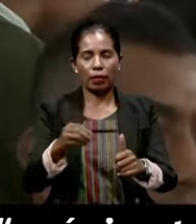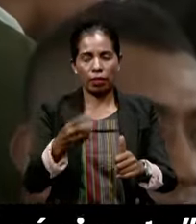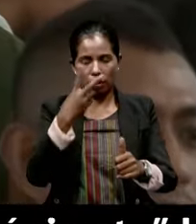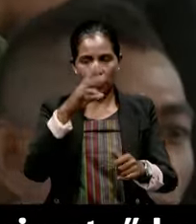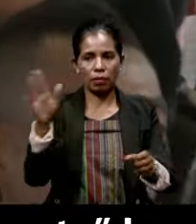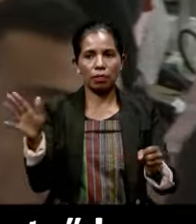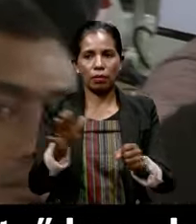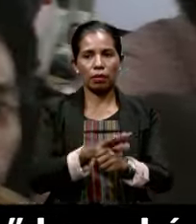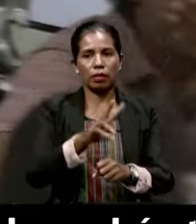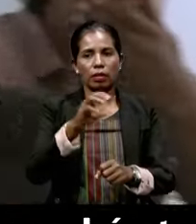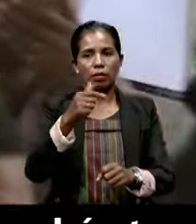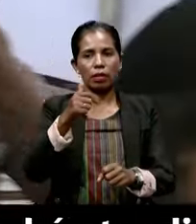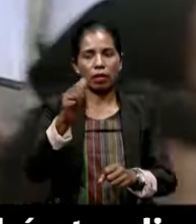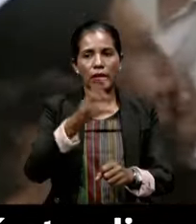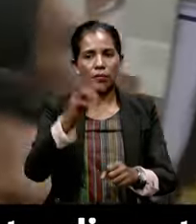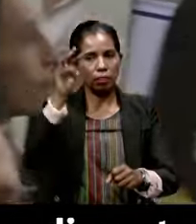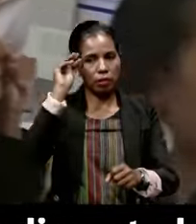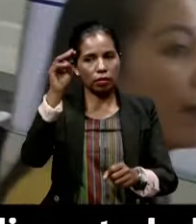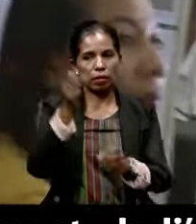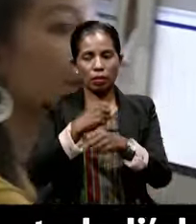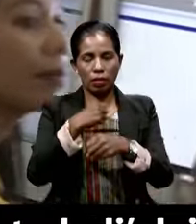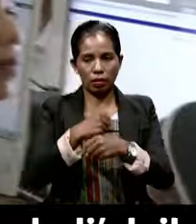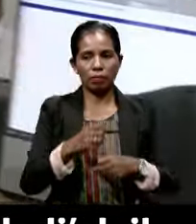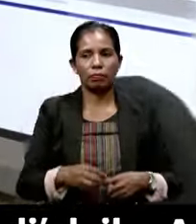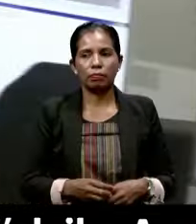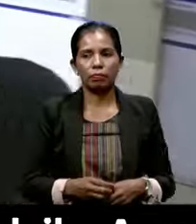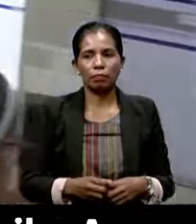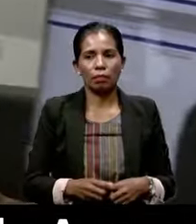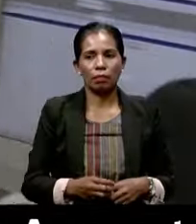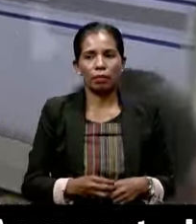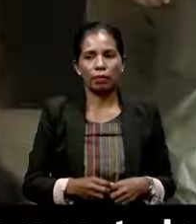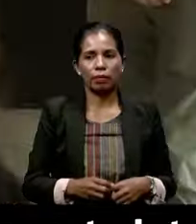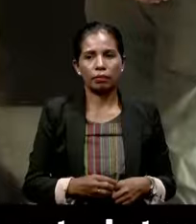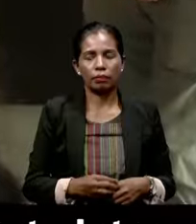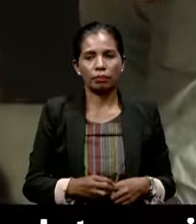completa vaga na B, Ministério Planeia. Lamberto da Silva, Merenciana Martins, GMN.